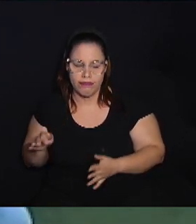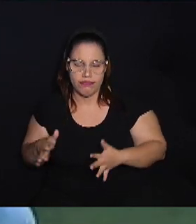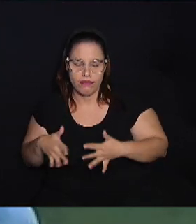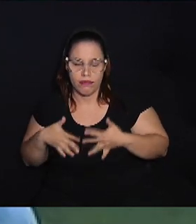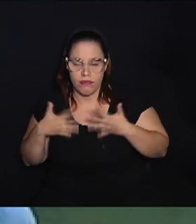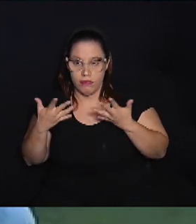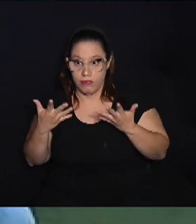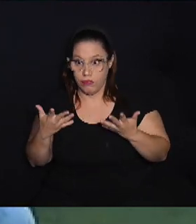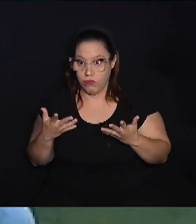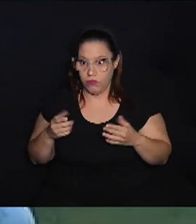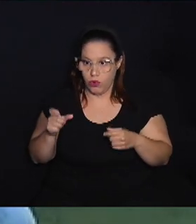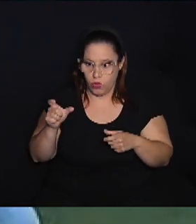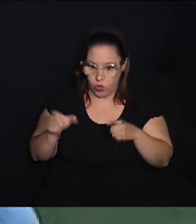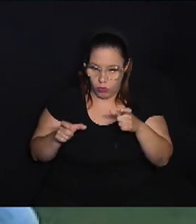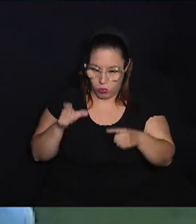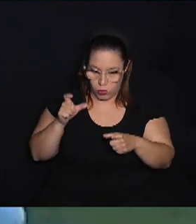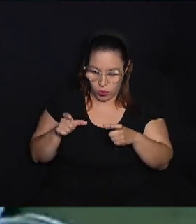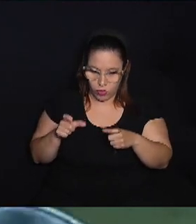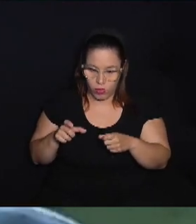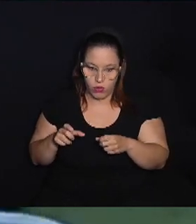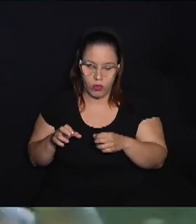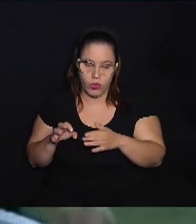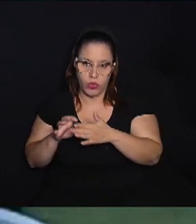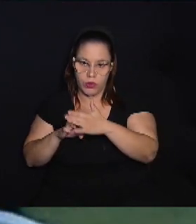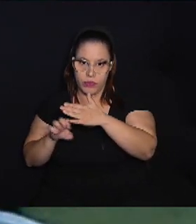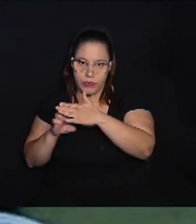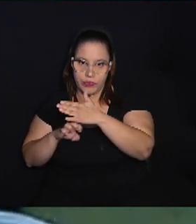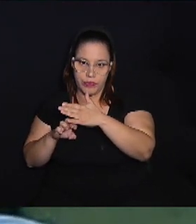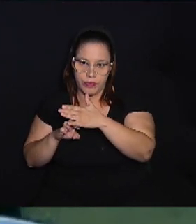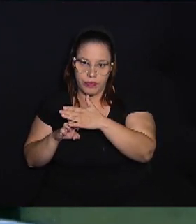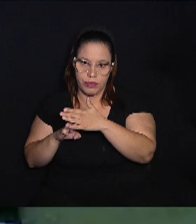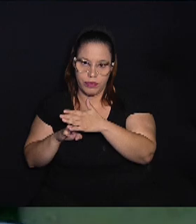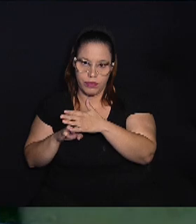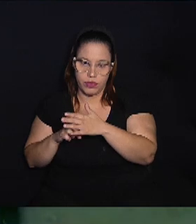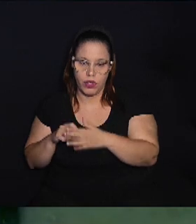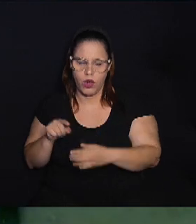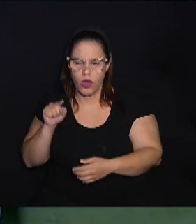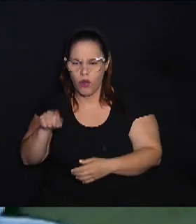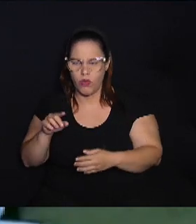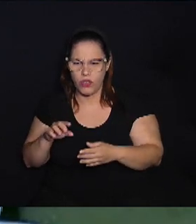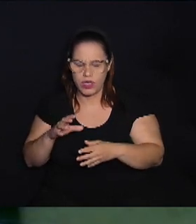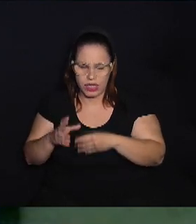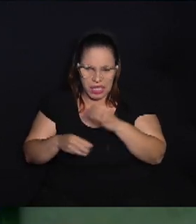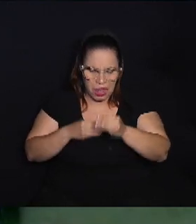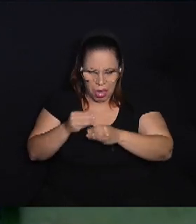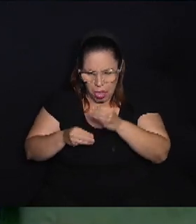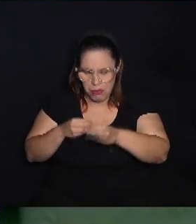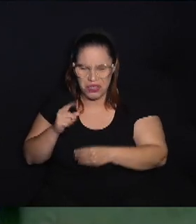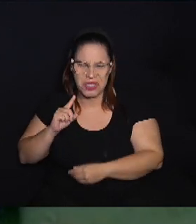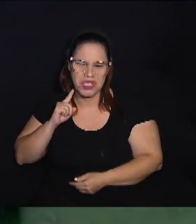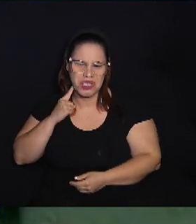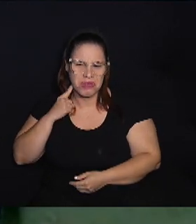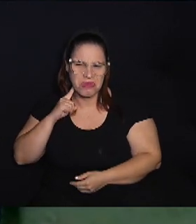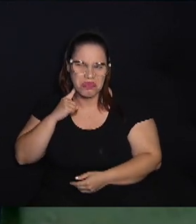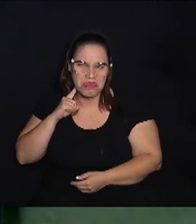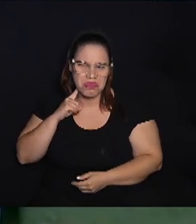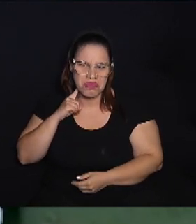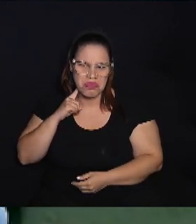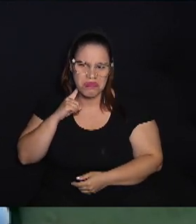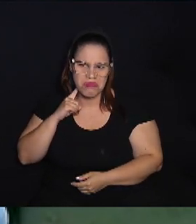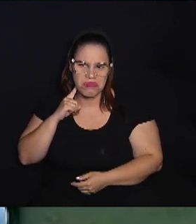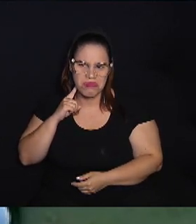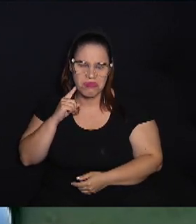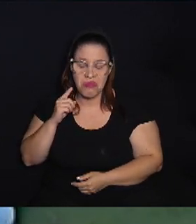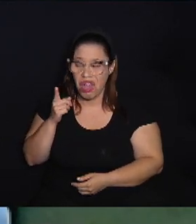dos próprios cooperados, porque você mexer com, entre aspas, né, lixo, mal visto hoje na sociedade, sendo que